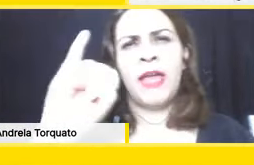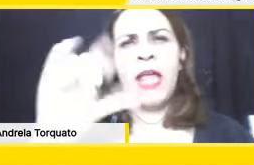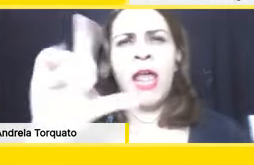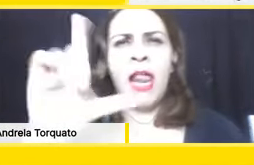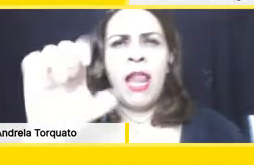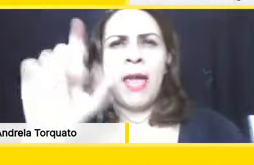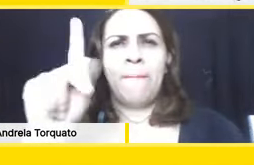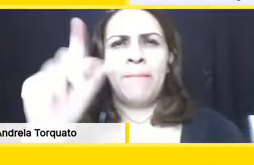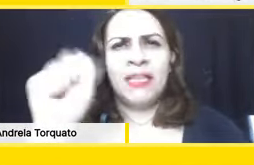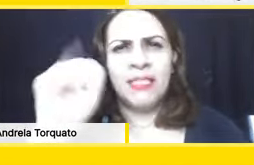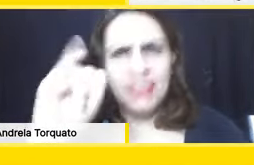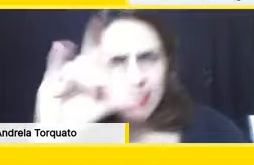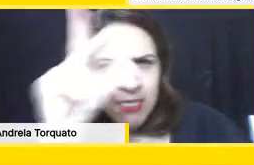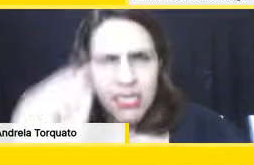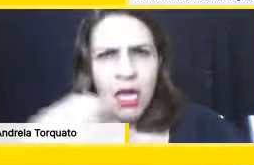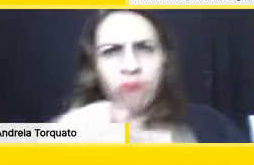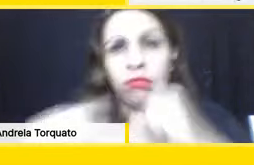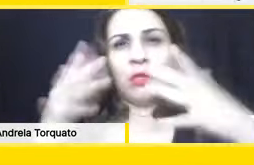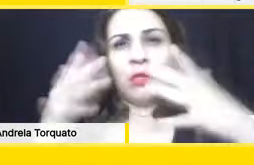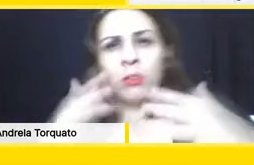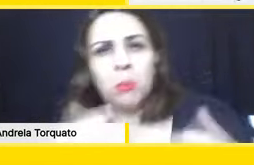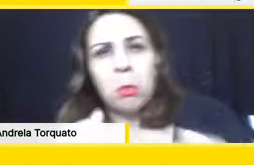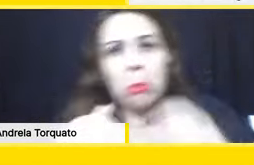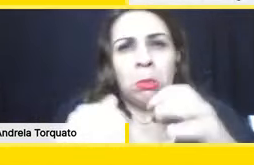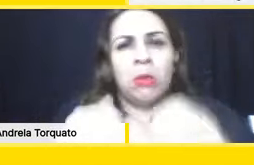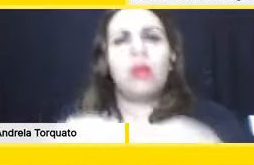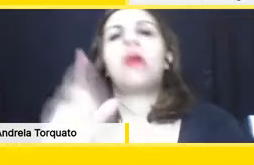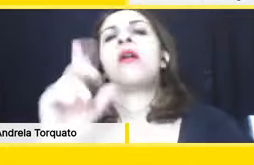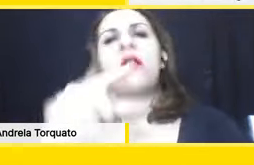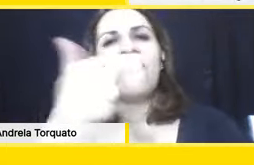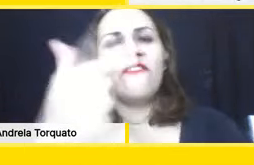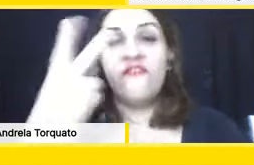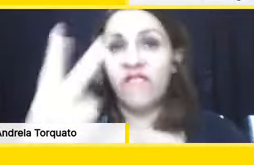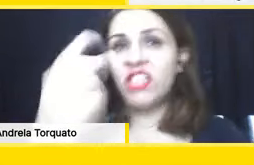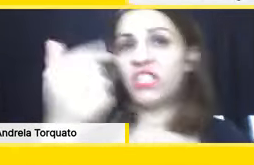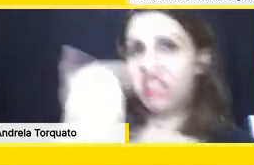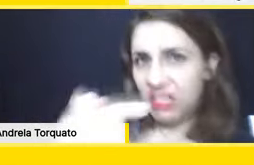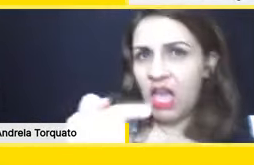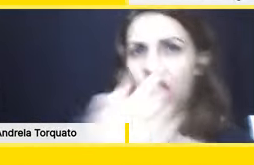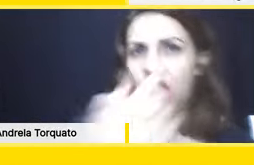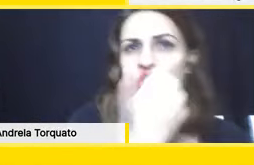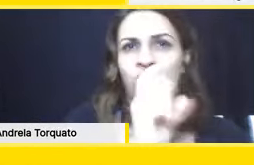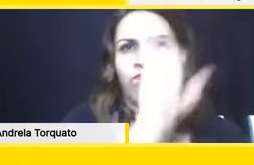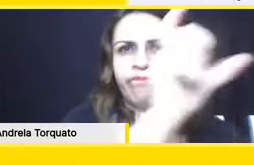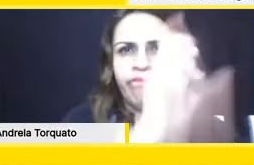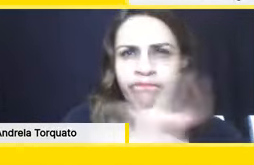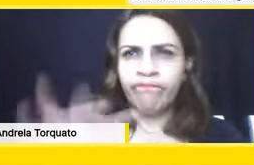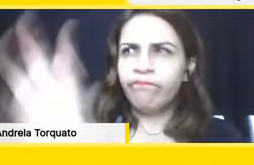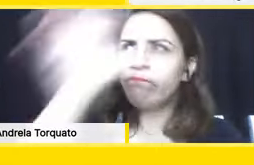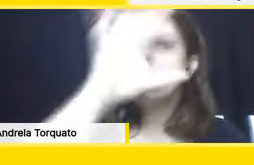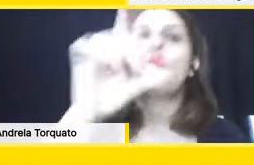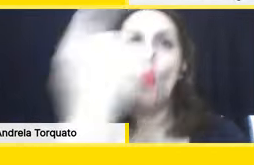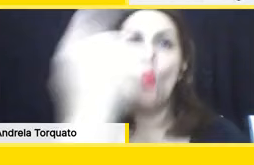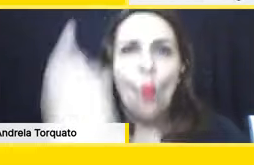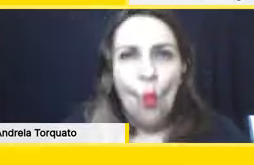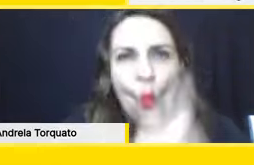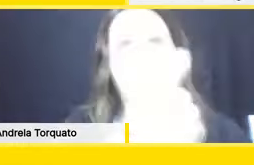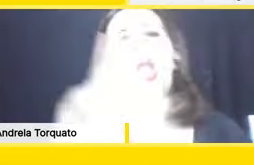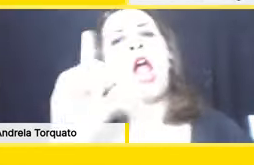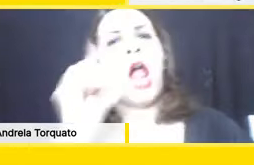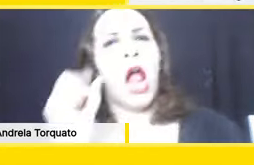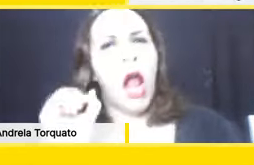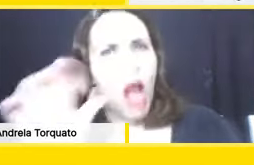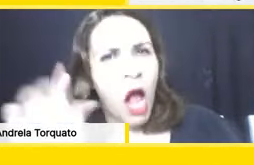deputados estaduais, são 27 deputados, ou seja, um deputado em cada unidade da federação, certo? Essa